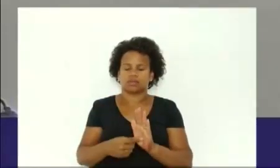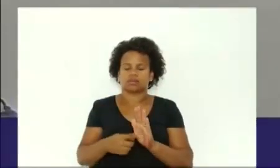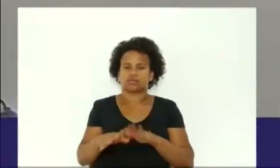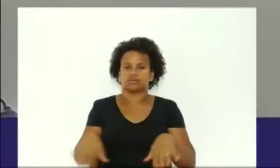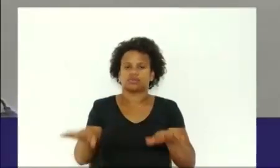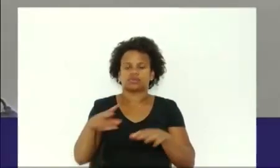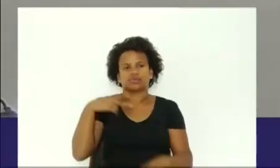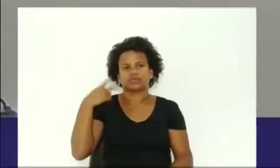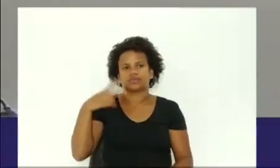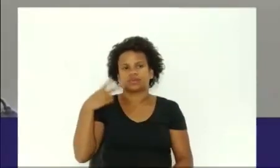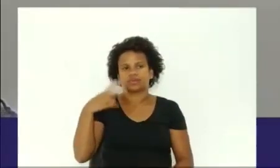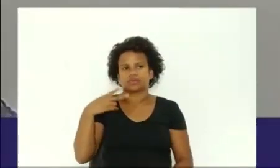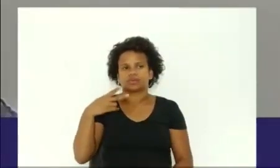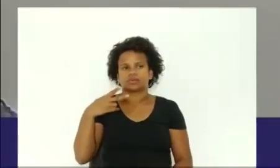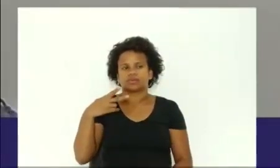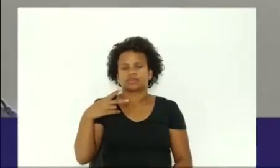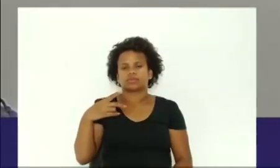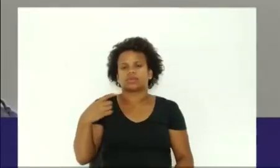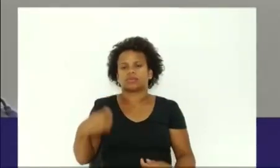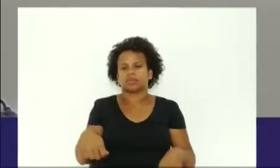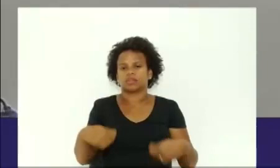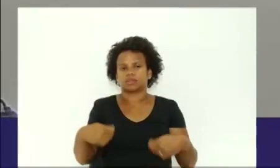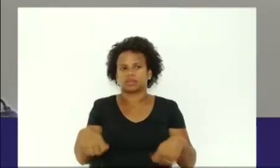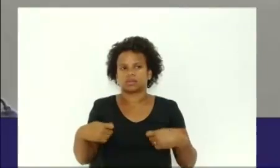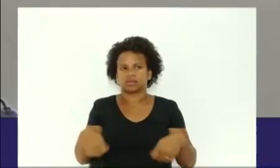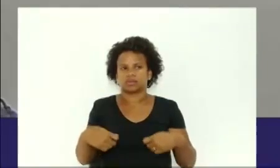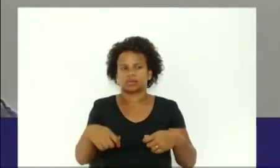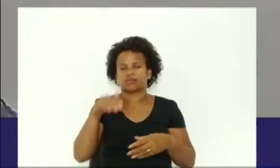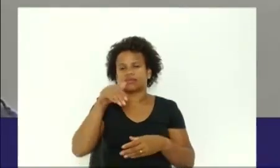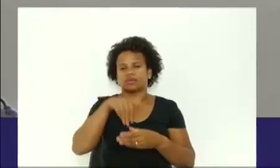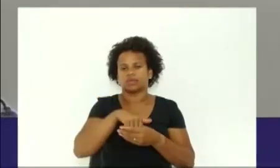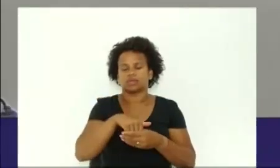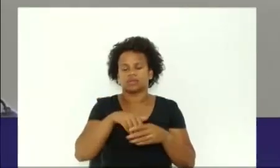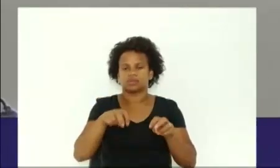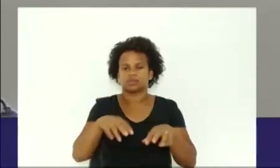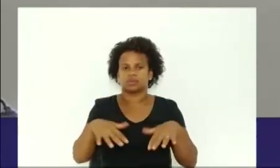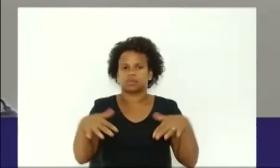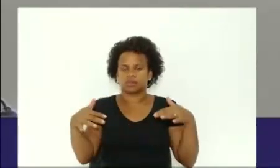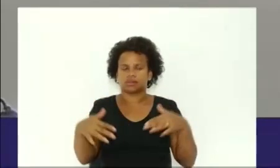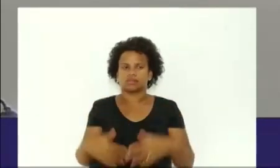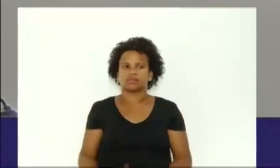vereadores e que depende de votação do plenário.